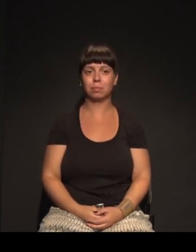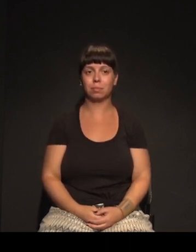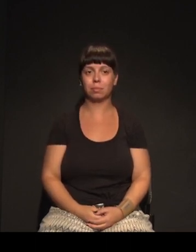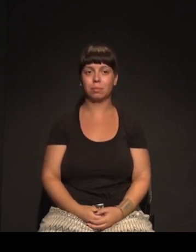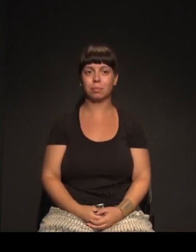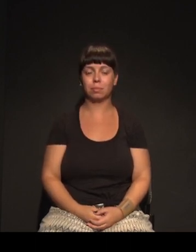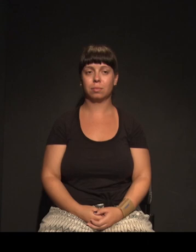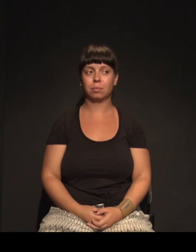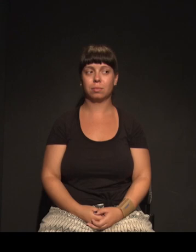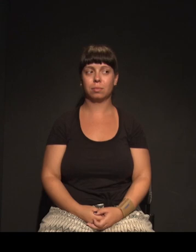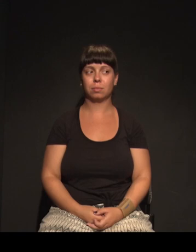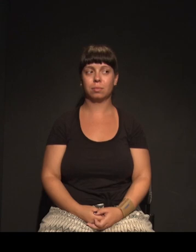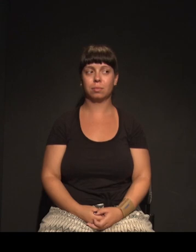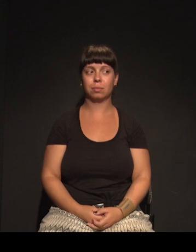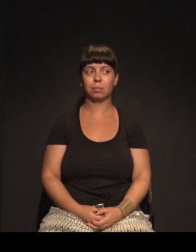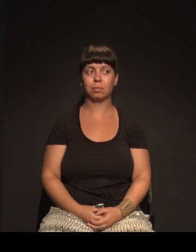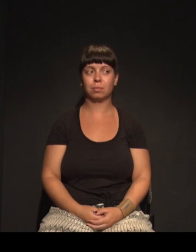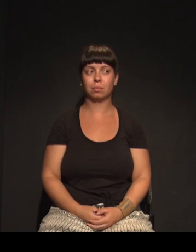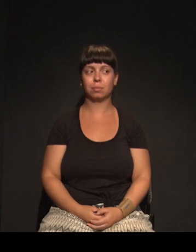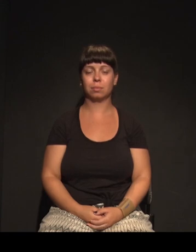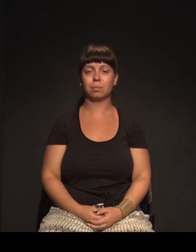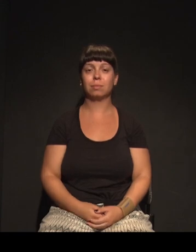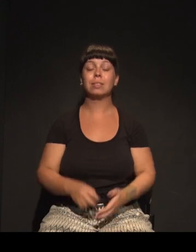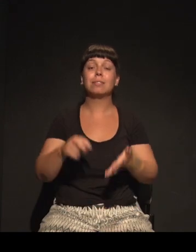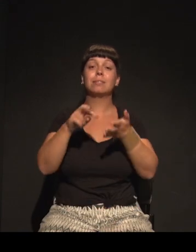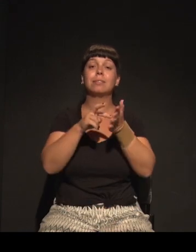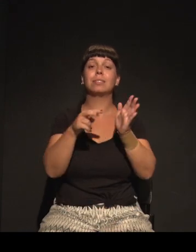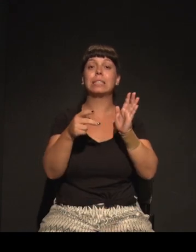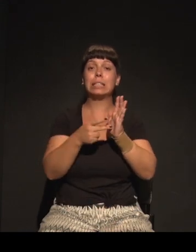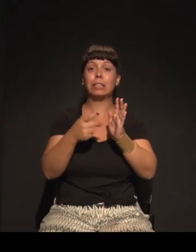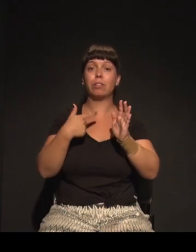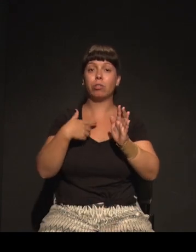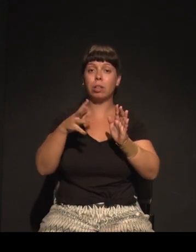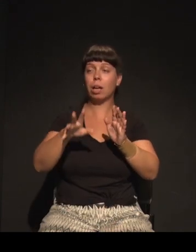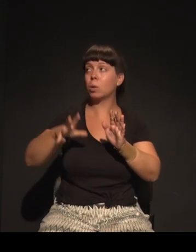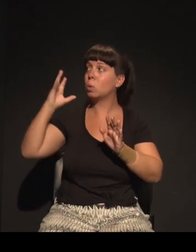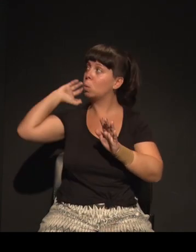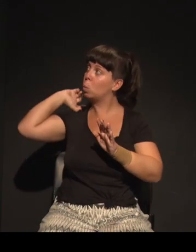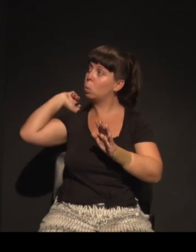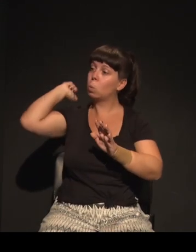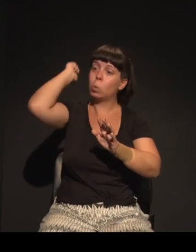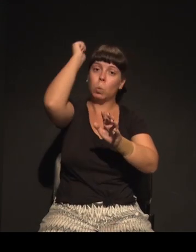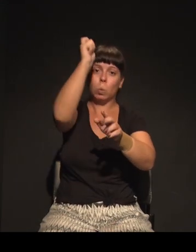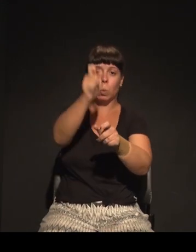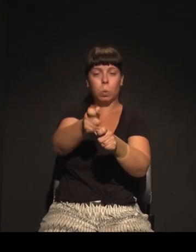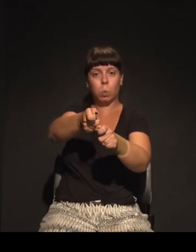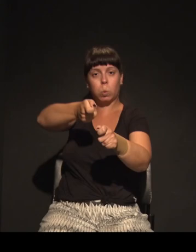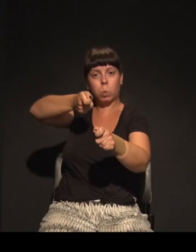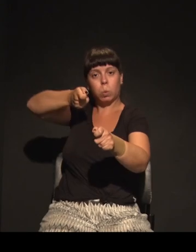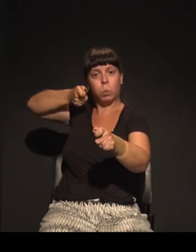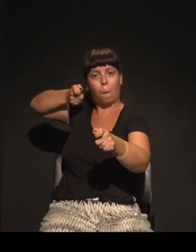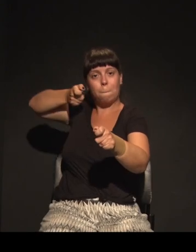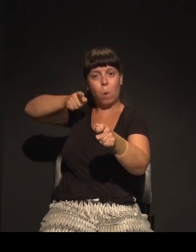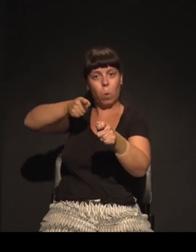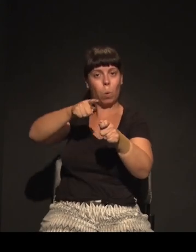a rampa e toinha quando eu tenho um arco eu tenha flecha eu tenho raízes para curar é